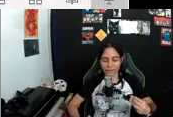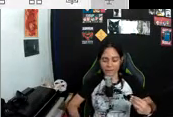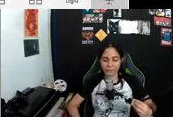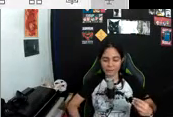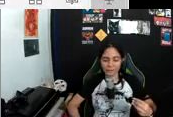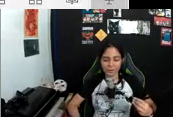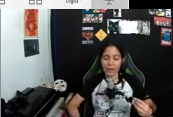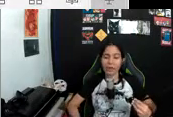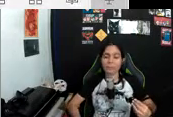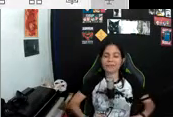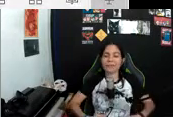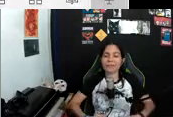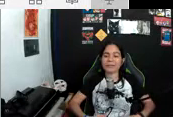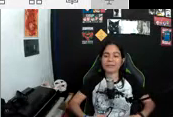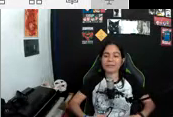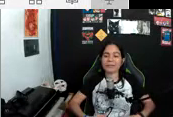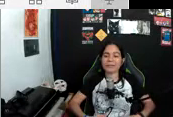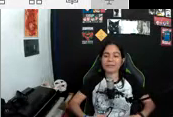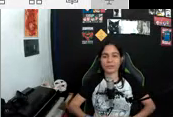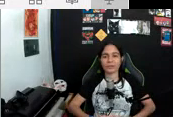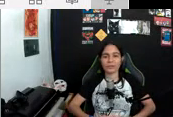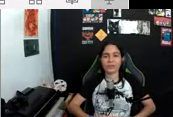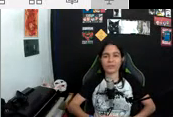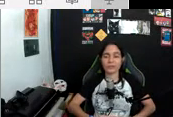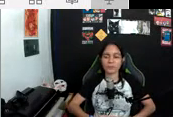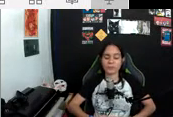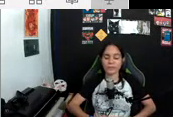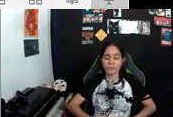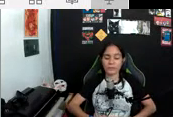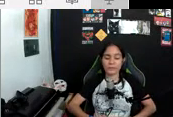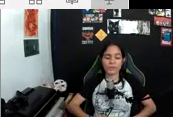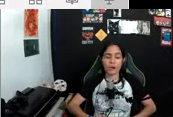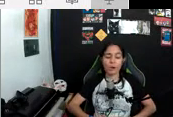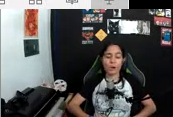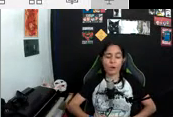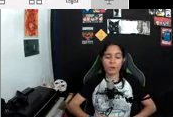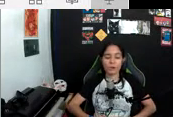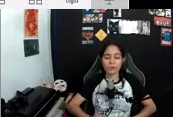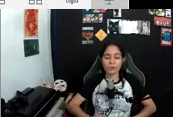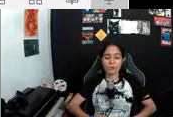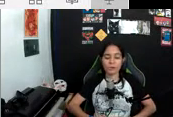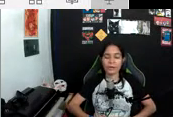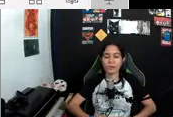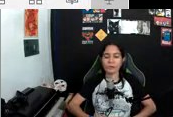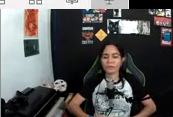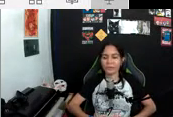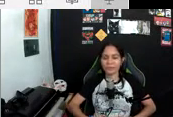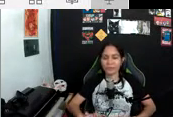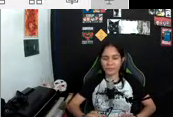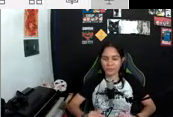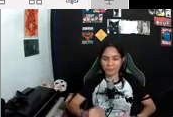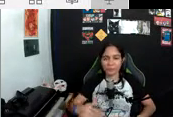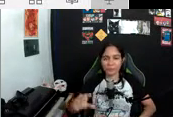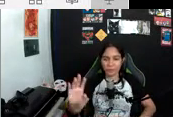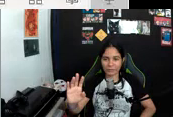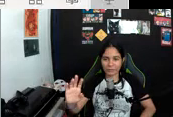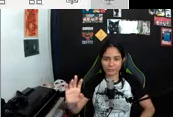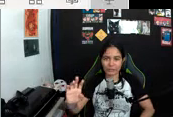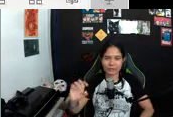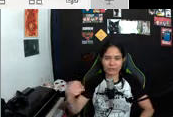estou generalizando, mas, infelizmente, a gente tem situações onde o médico ele só quer se